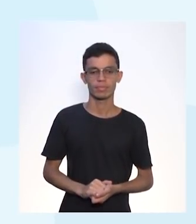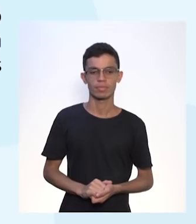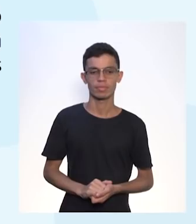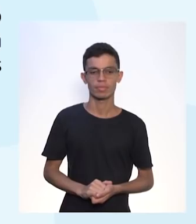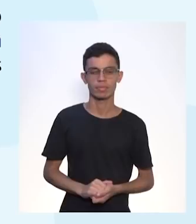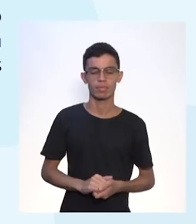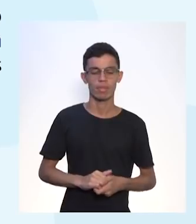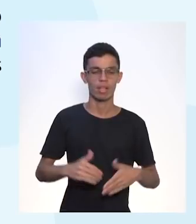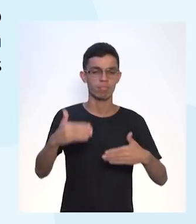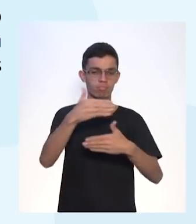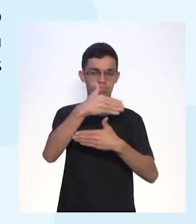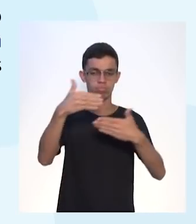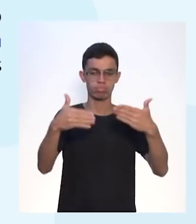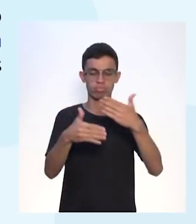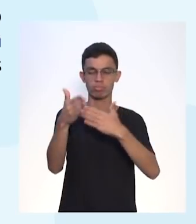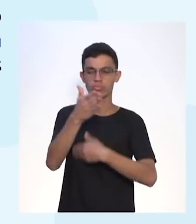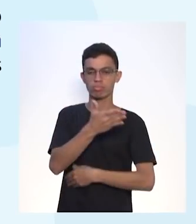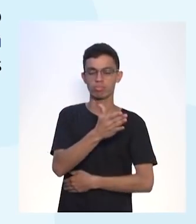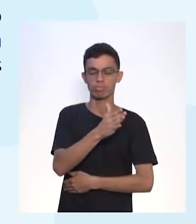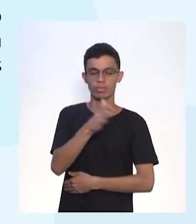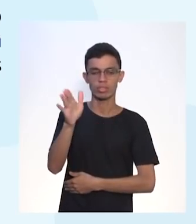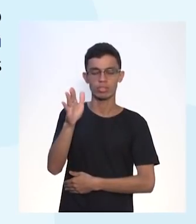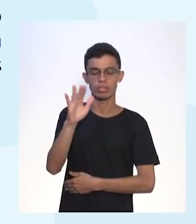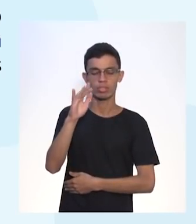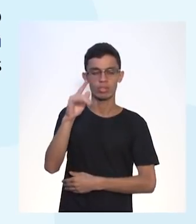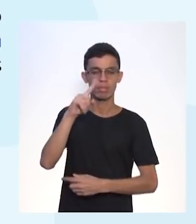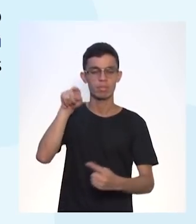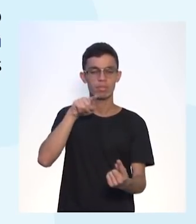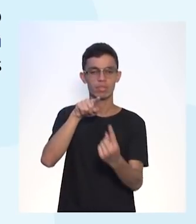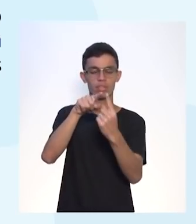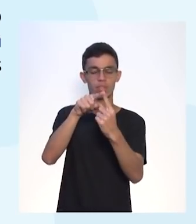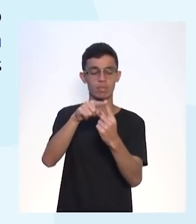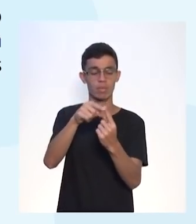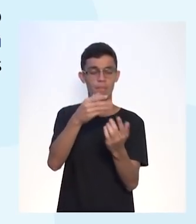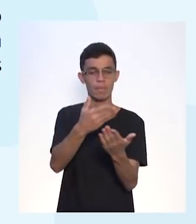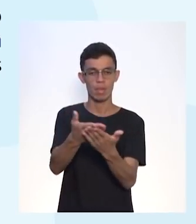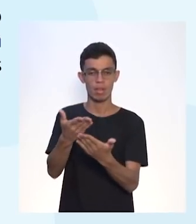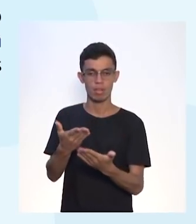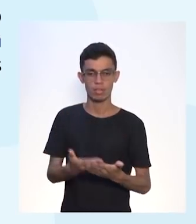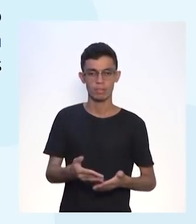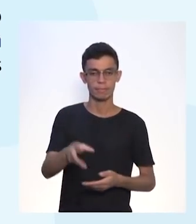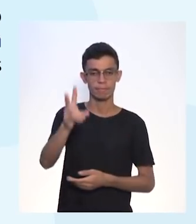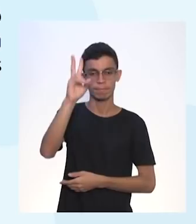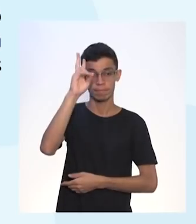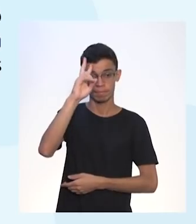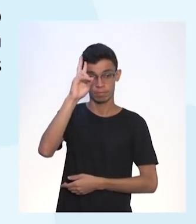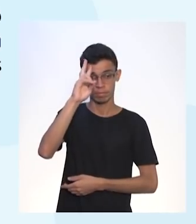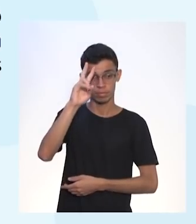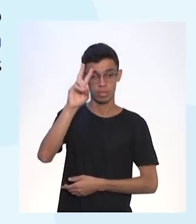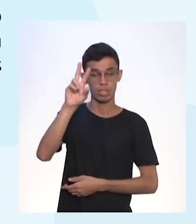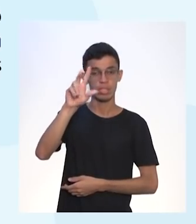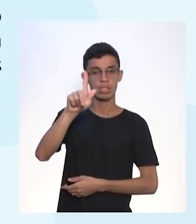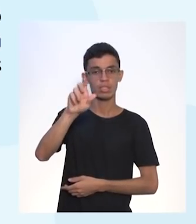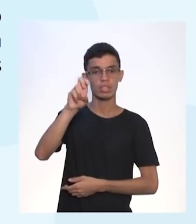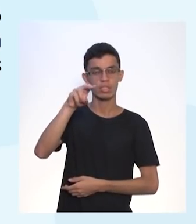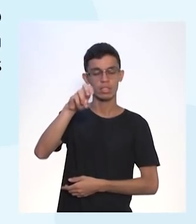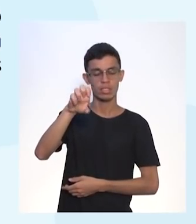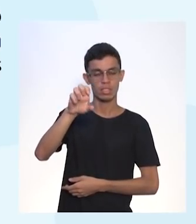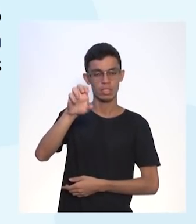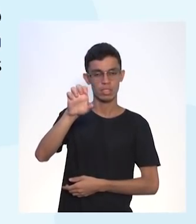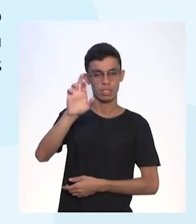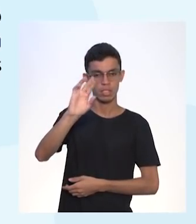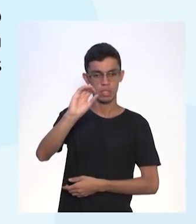Pode passar para o próximo. Então, vamos aos objetivos da aula, sétimo ano. Retomar o gênero cartaz e suas características,